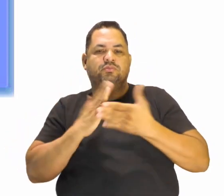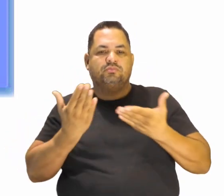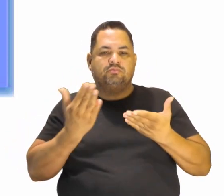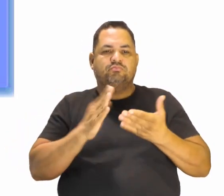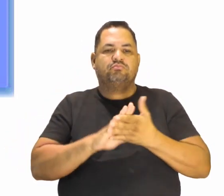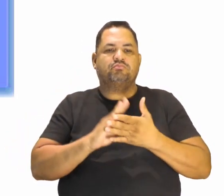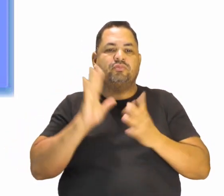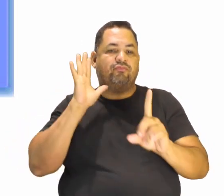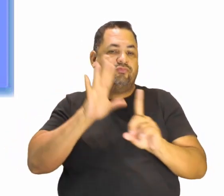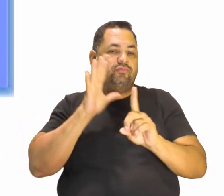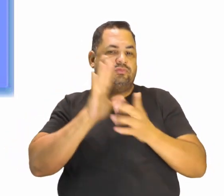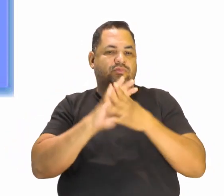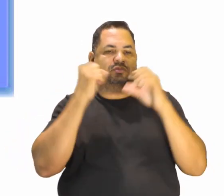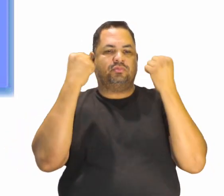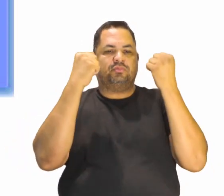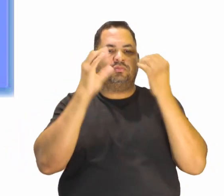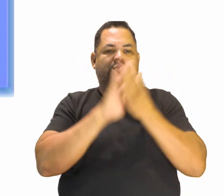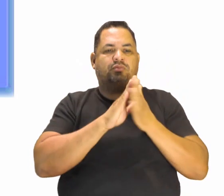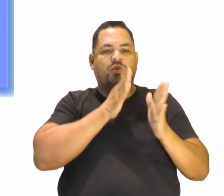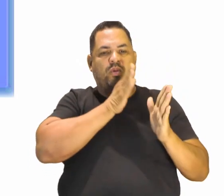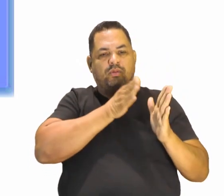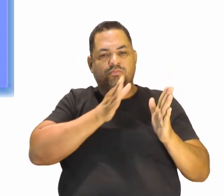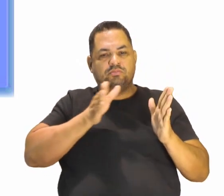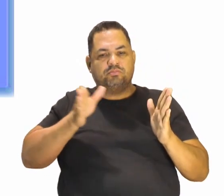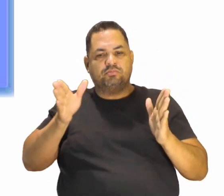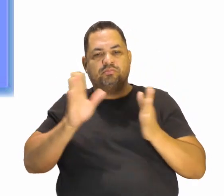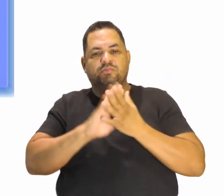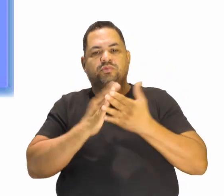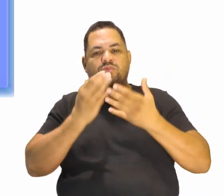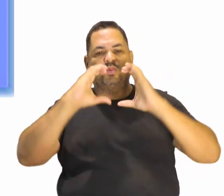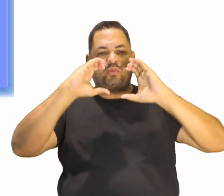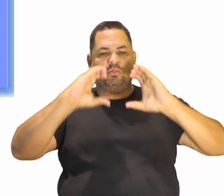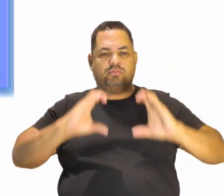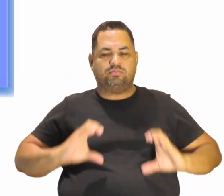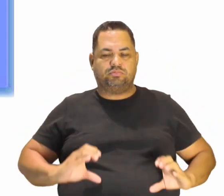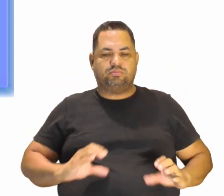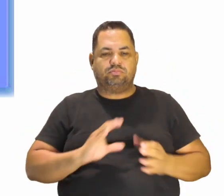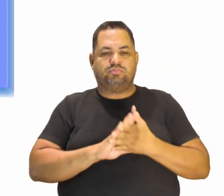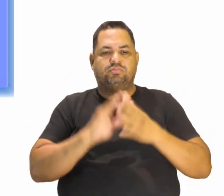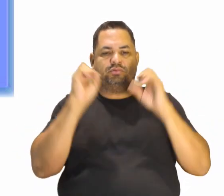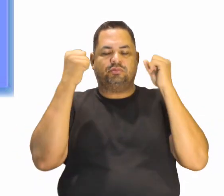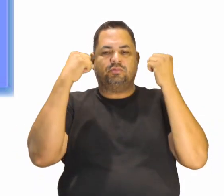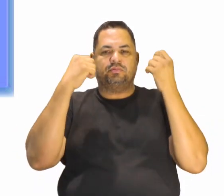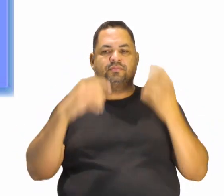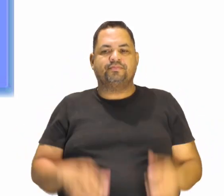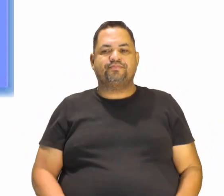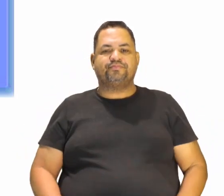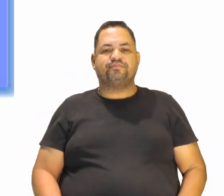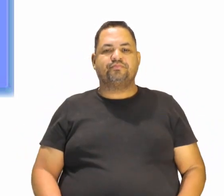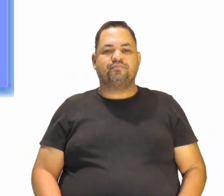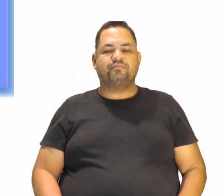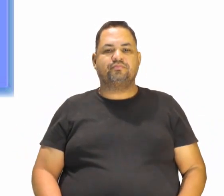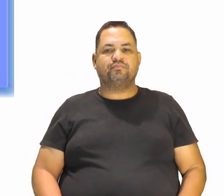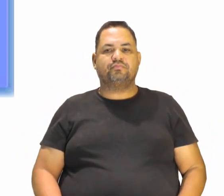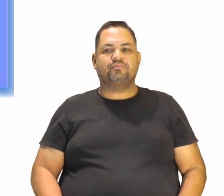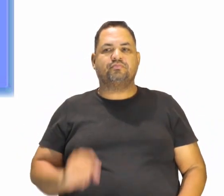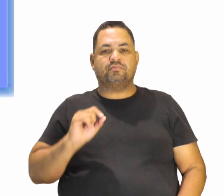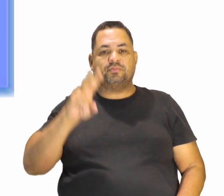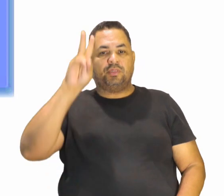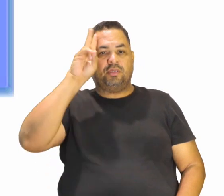os estágios de comportamento da atividade física. Vocês recordam? Pois é. Então vamos relembrar aqui o que é